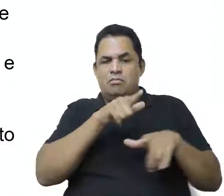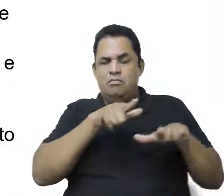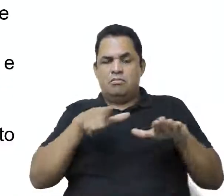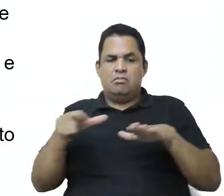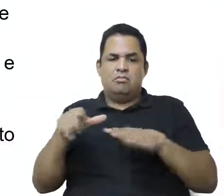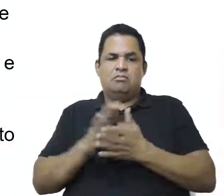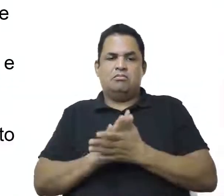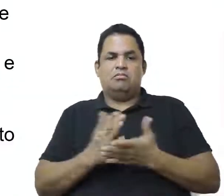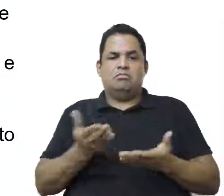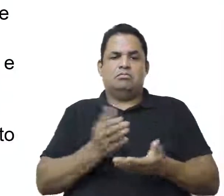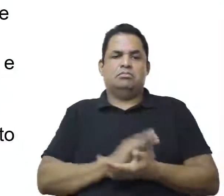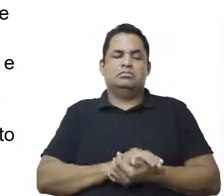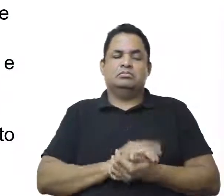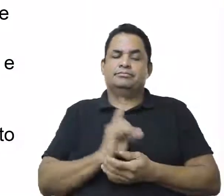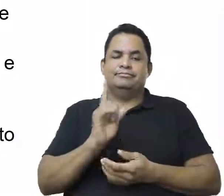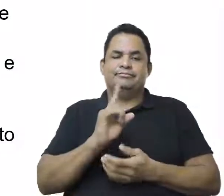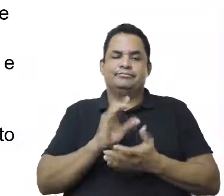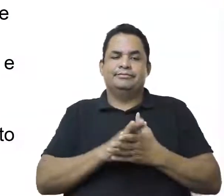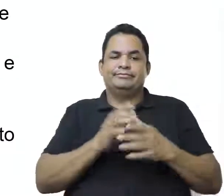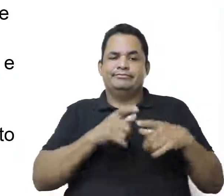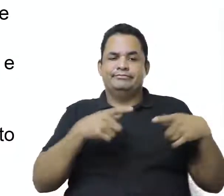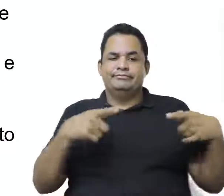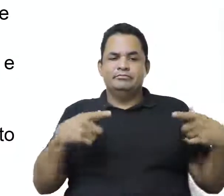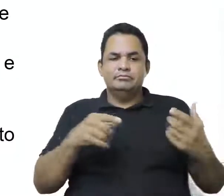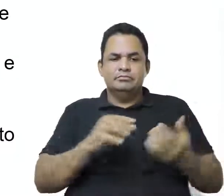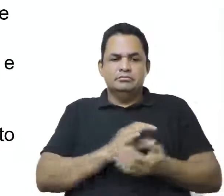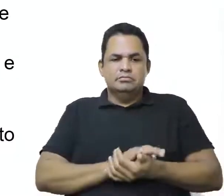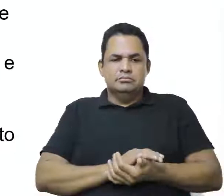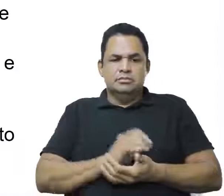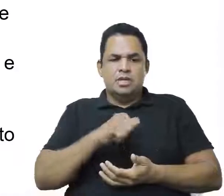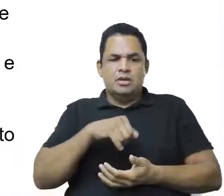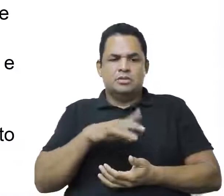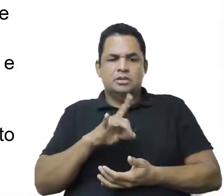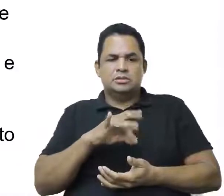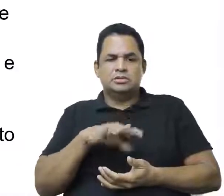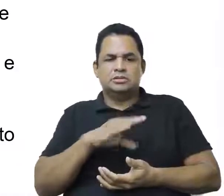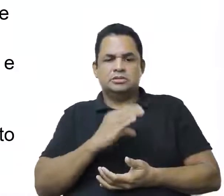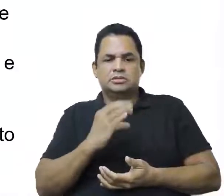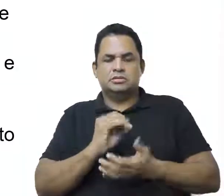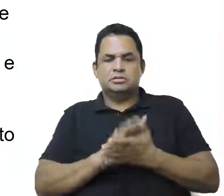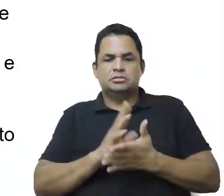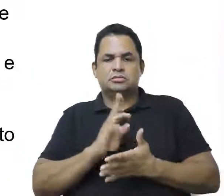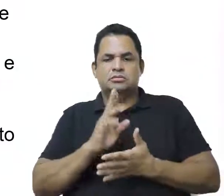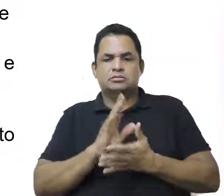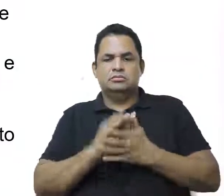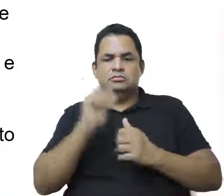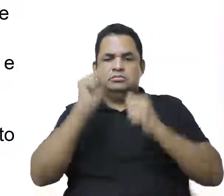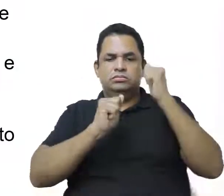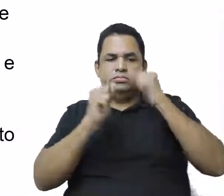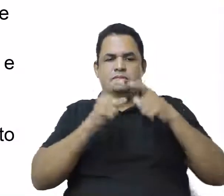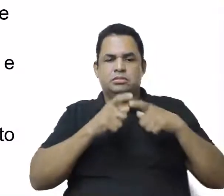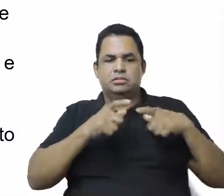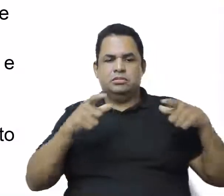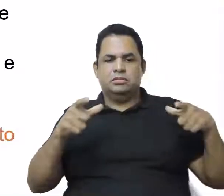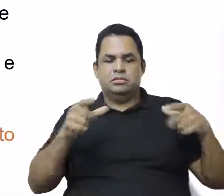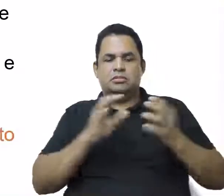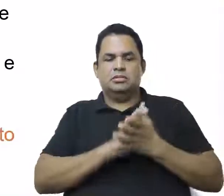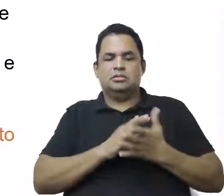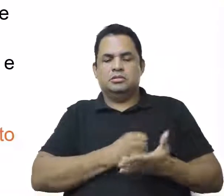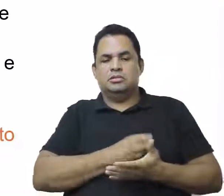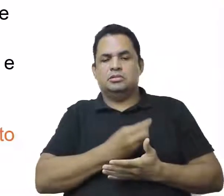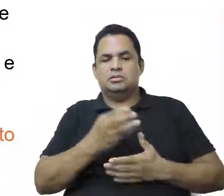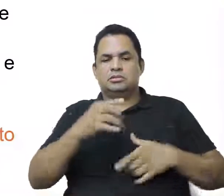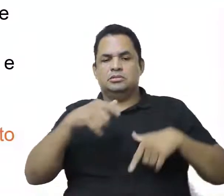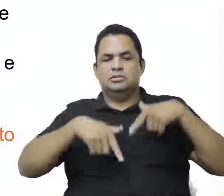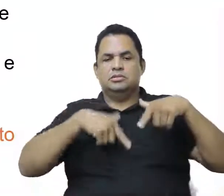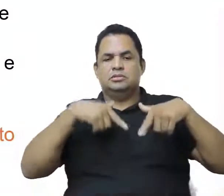povo está ampliando essa jornada semanal aí, né? E, automatização dos processos fabris e aumento dos níveis de emprego.